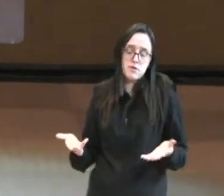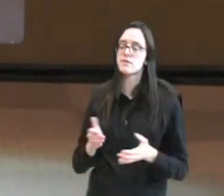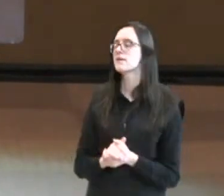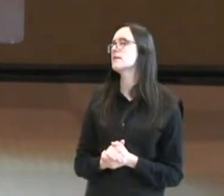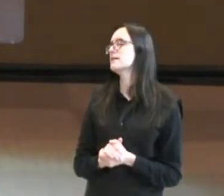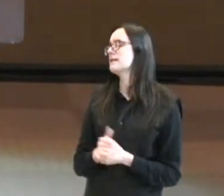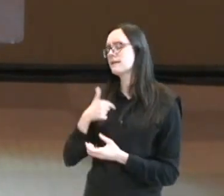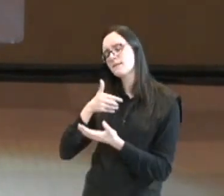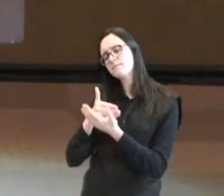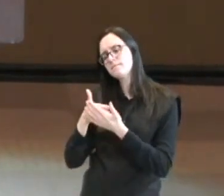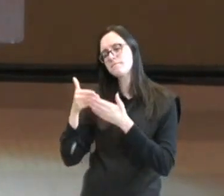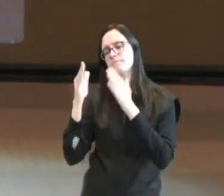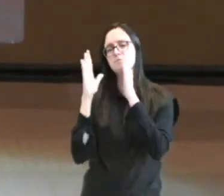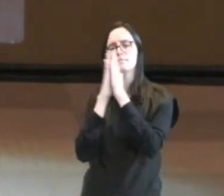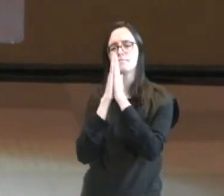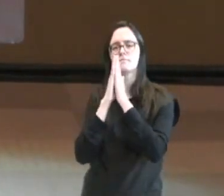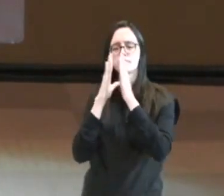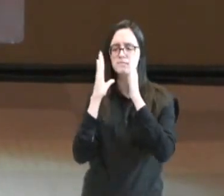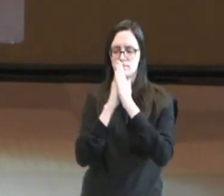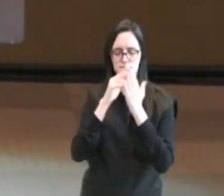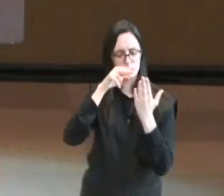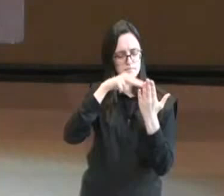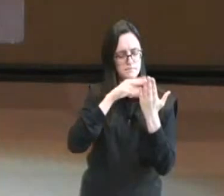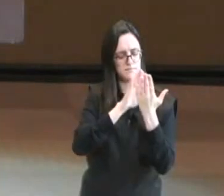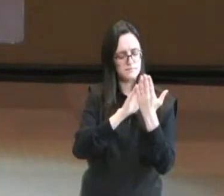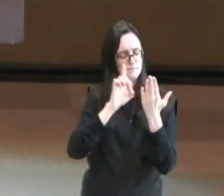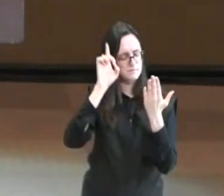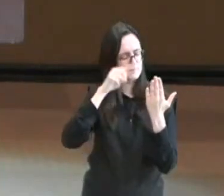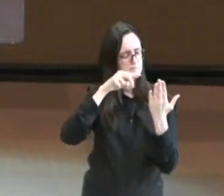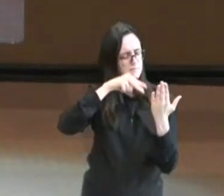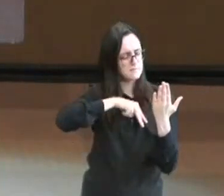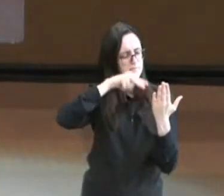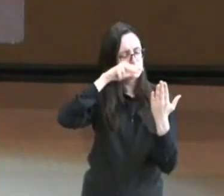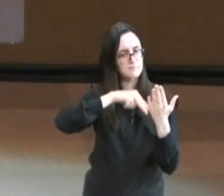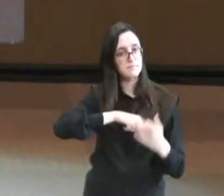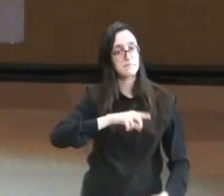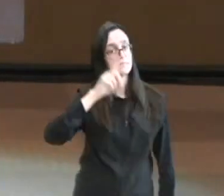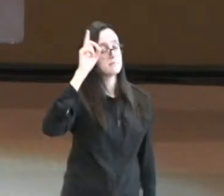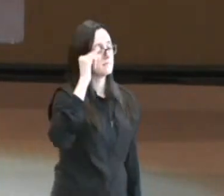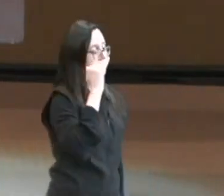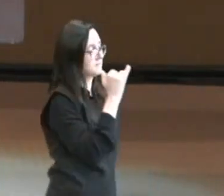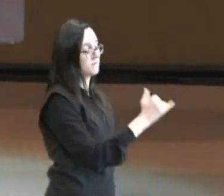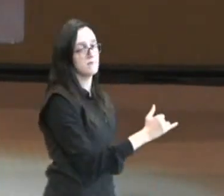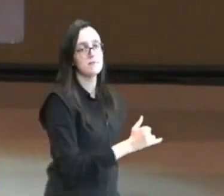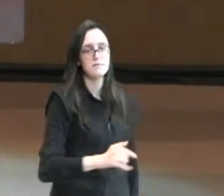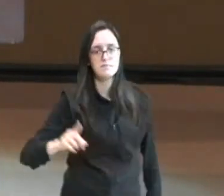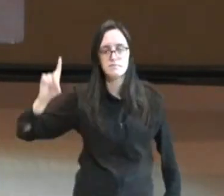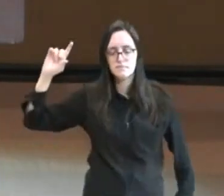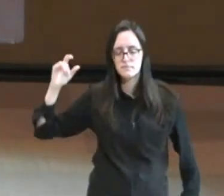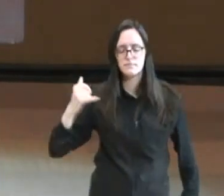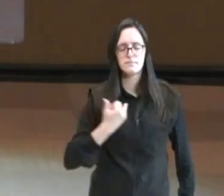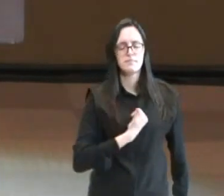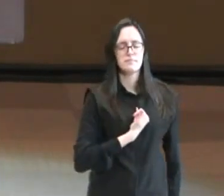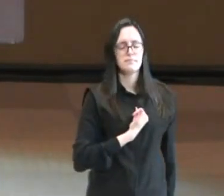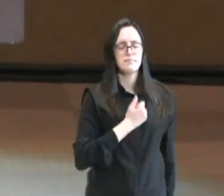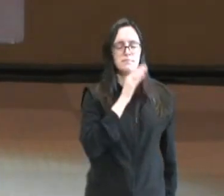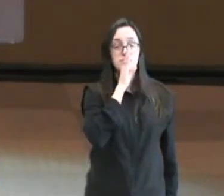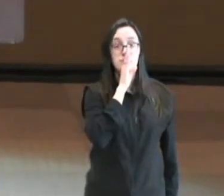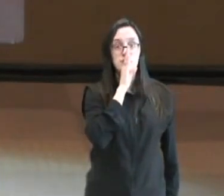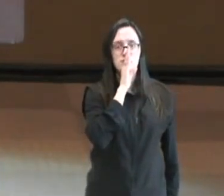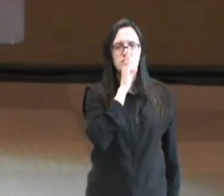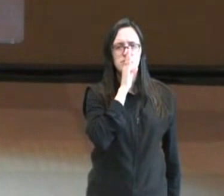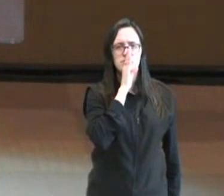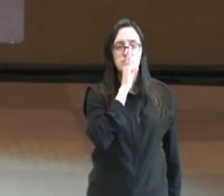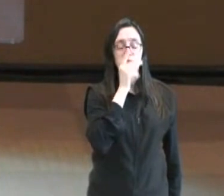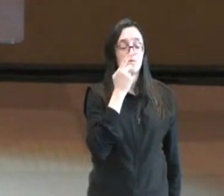E ele começou a orar, ler a Bíblia, orar, e Deus falou ao coração dele assim: fique quieto,